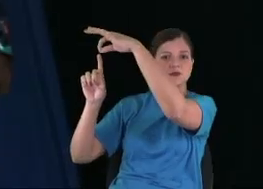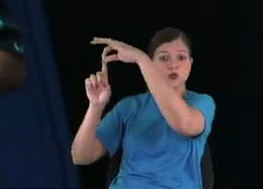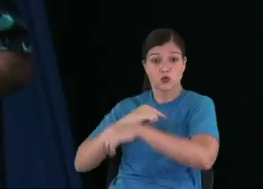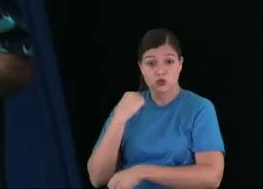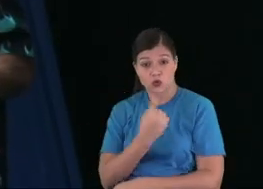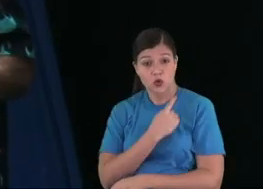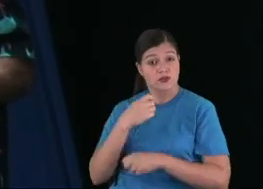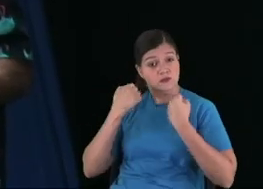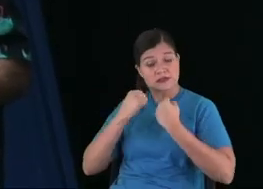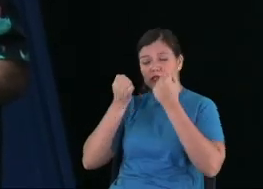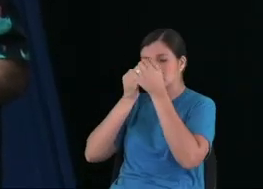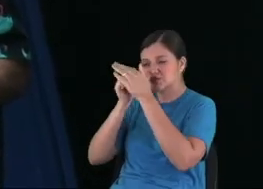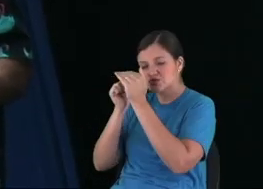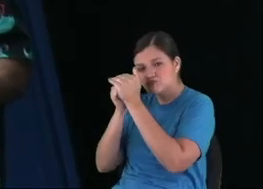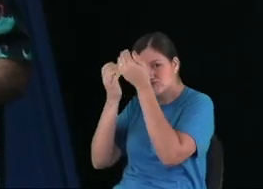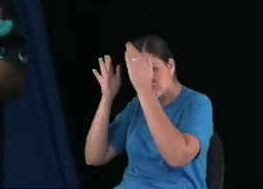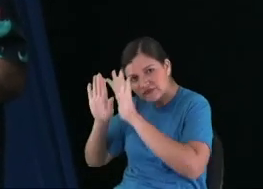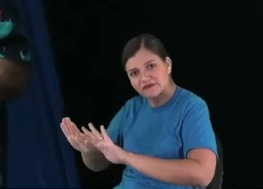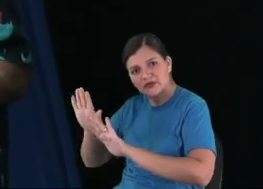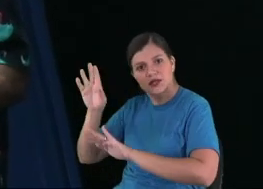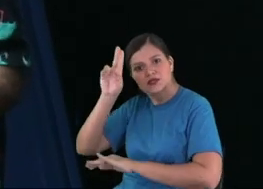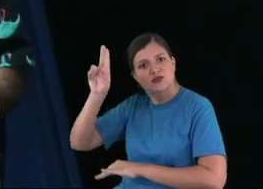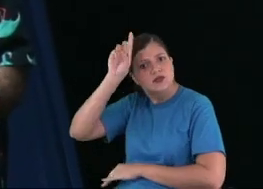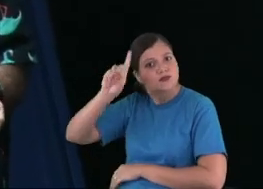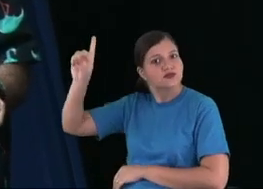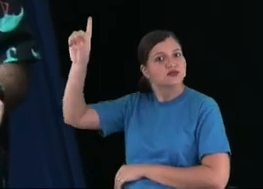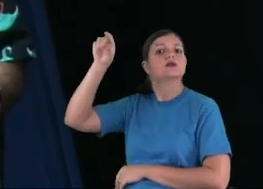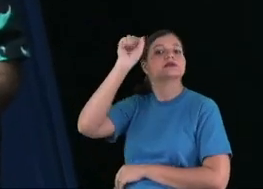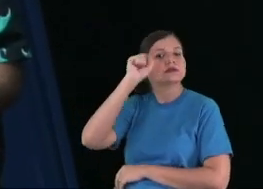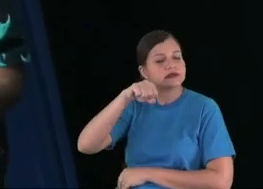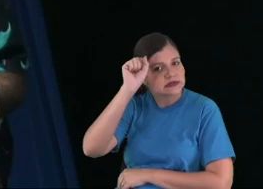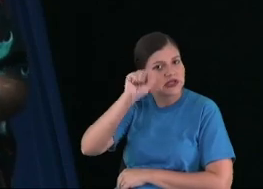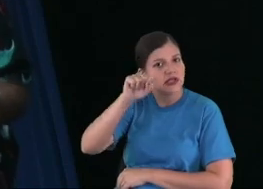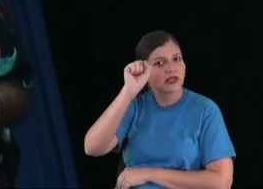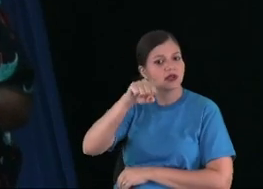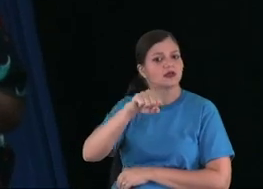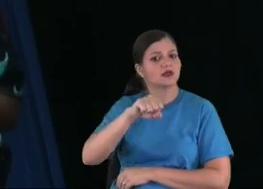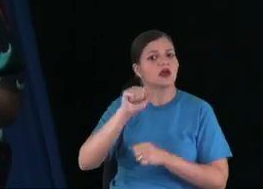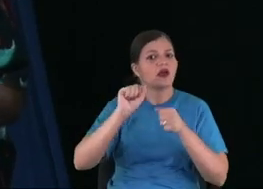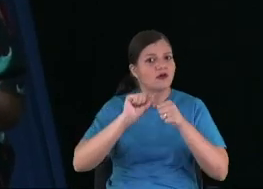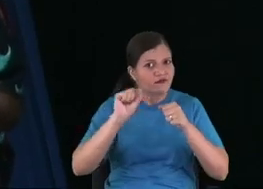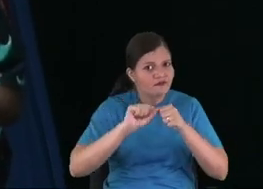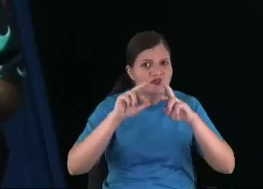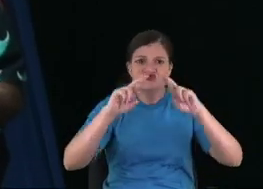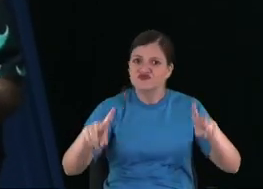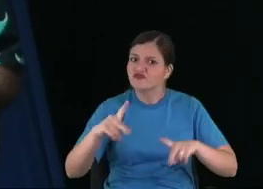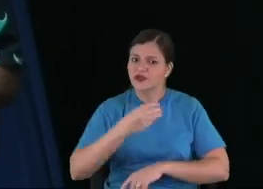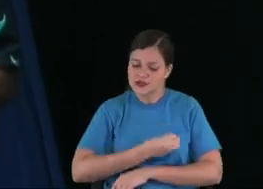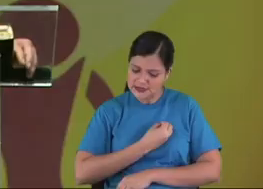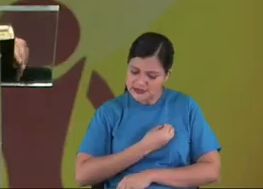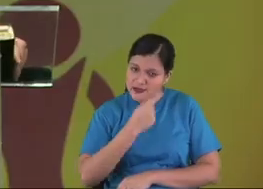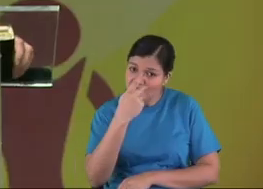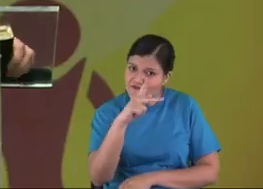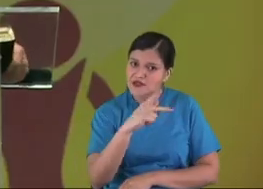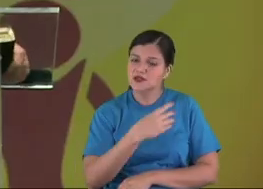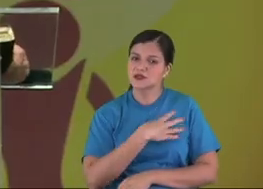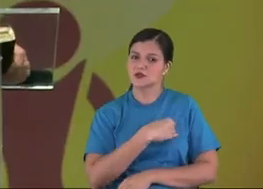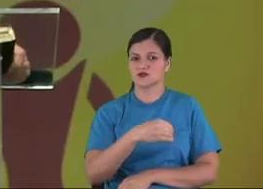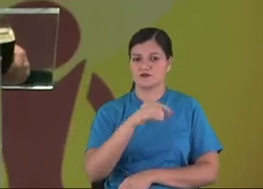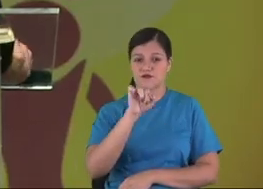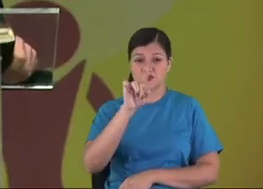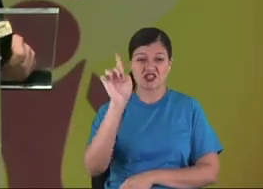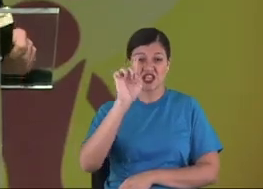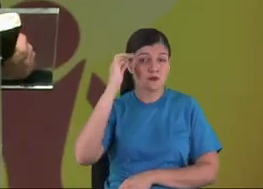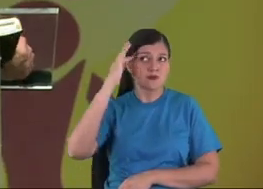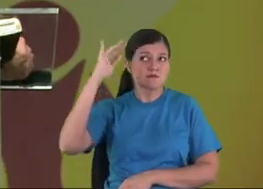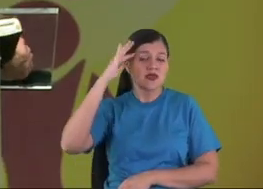reverência ao nome de Deus. Você diz, mas sim, vai fazer uma diferença enorme na vida dos seus filhos. Você não